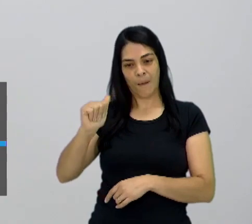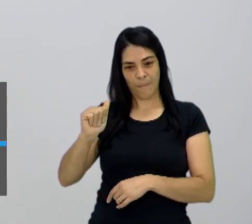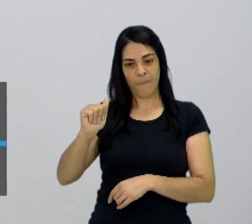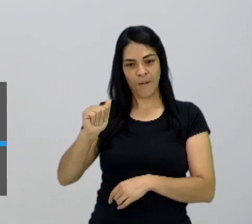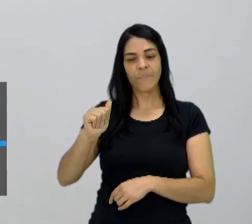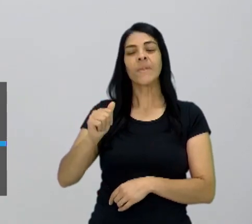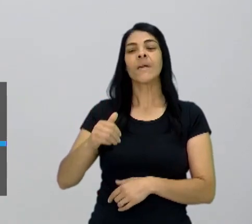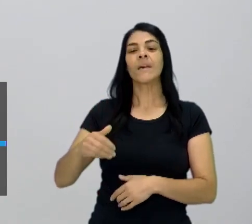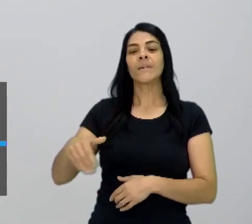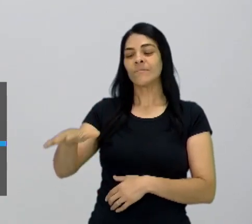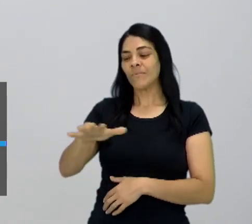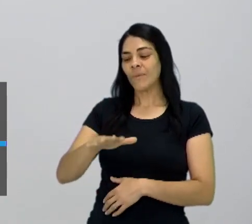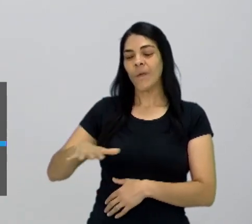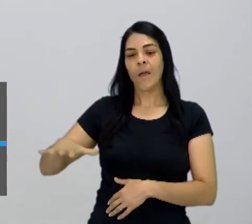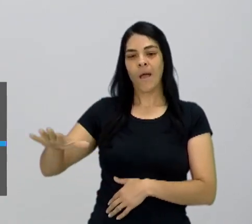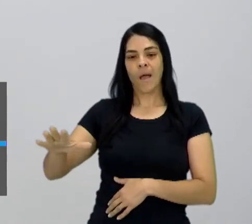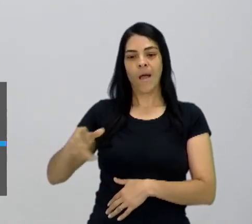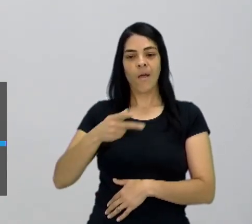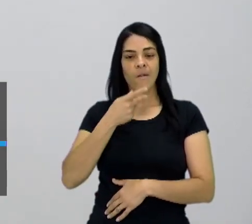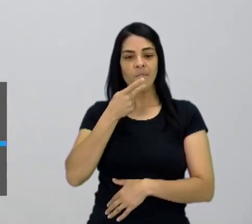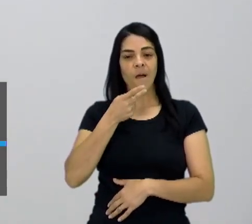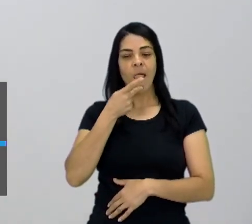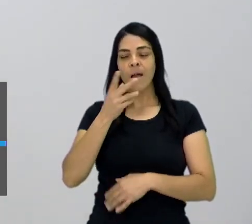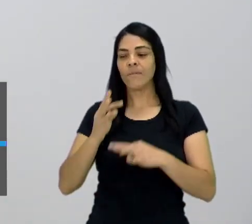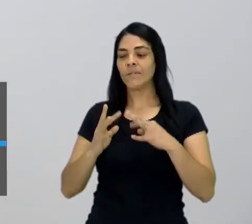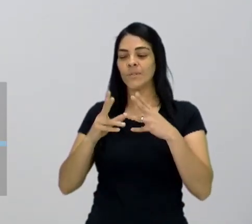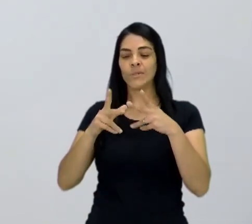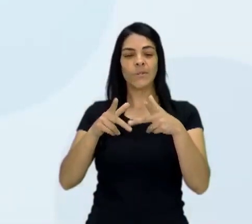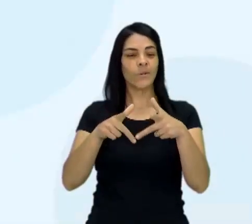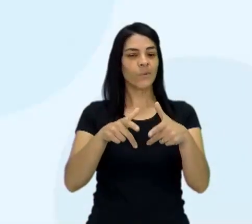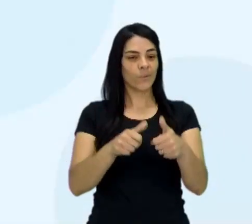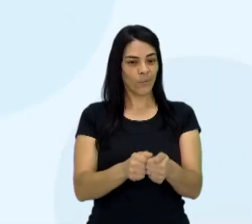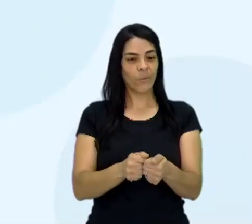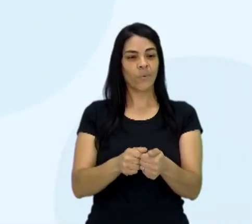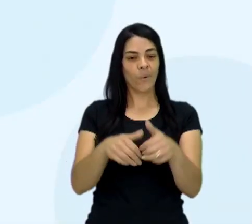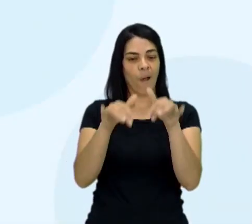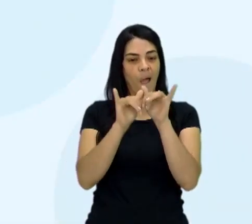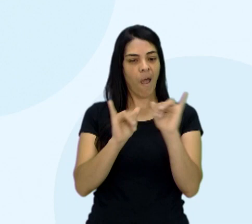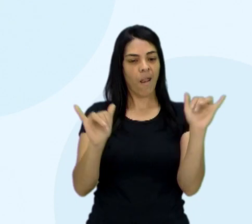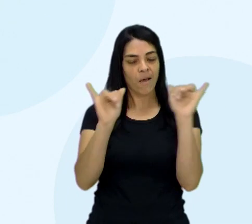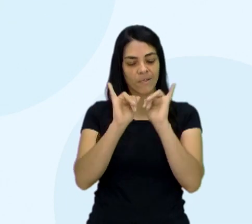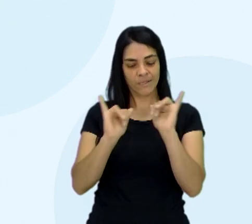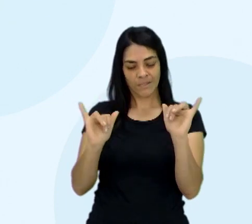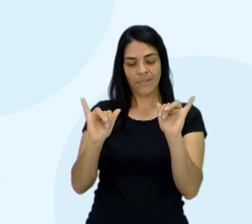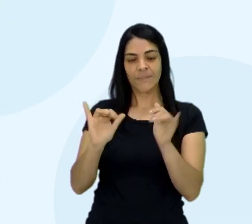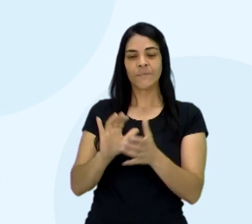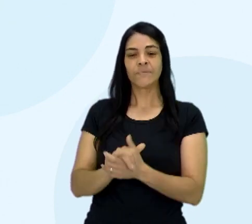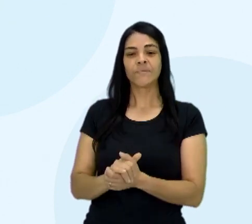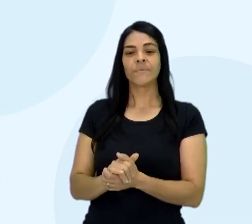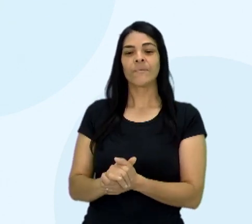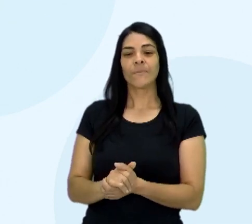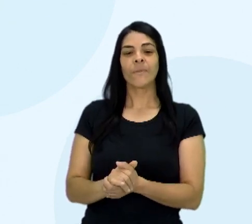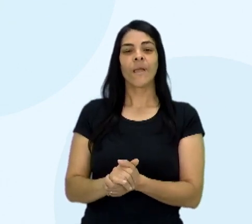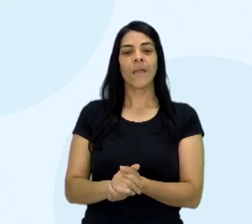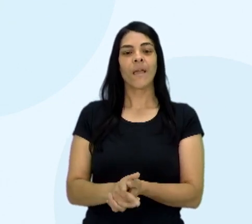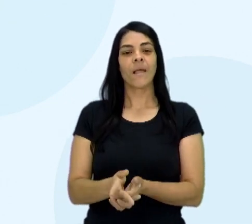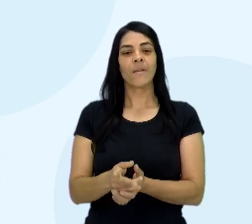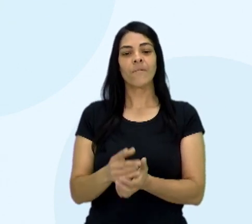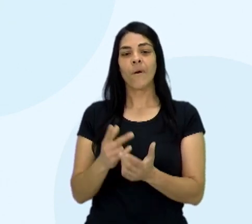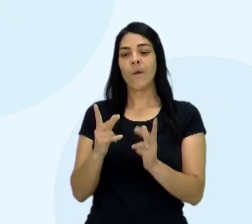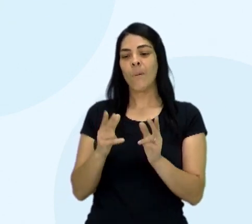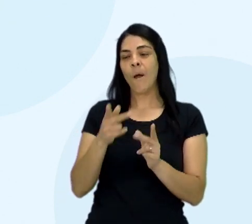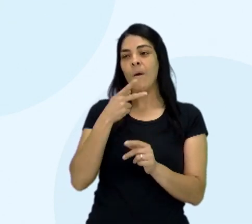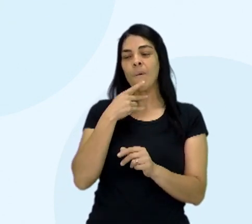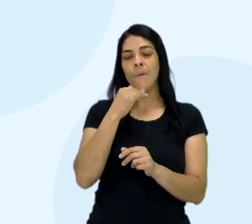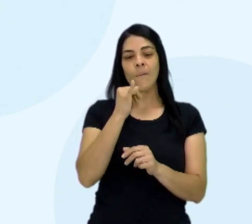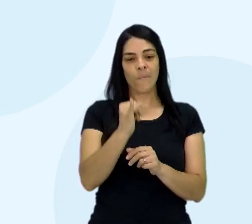nasceu e ele falava de tudo. Olha aí na telinha, ó. Ele foi considerado aí o pai da geometria